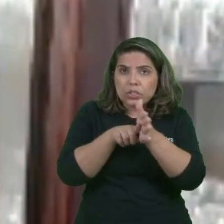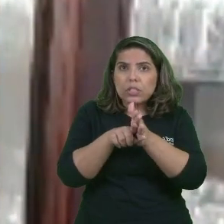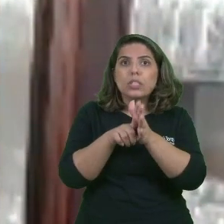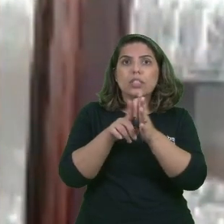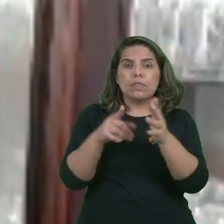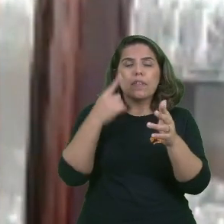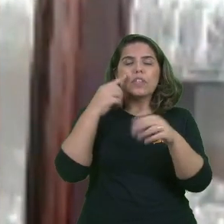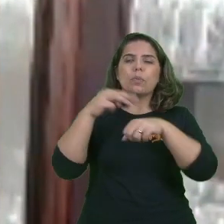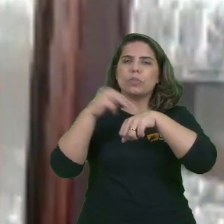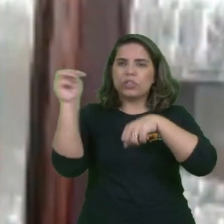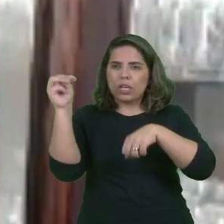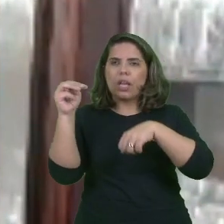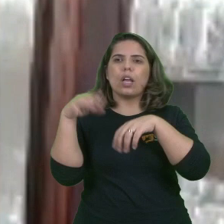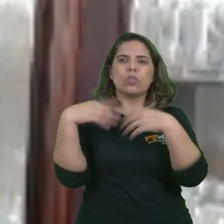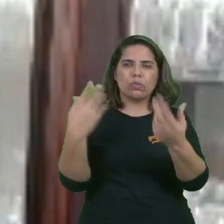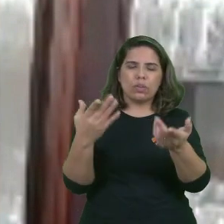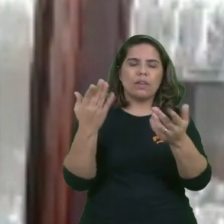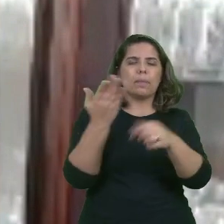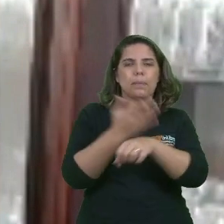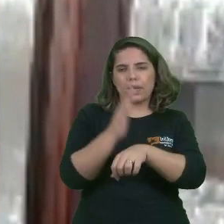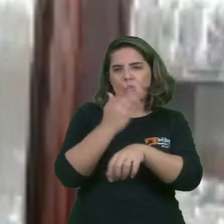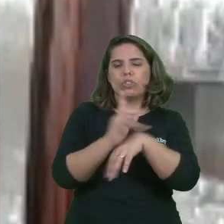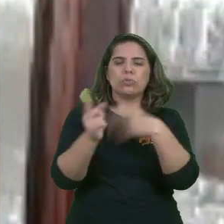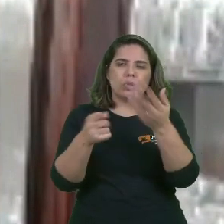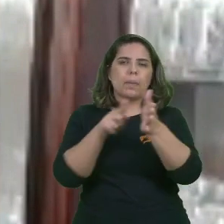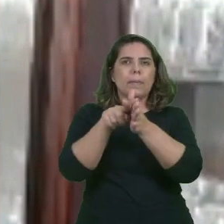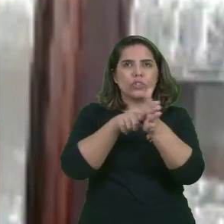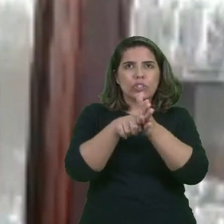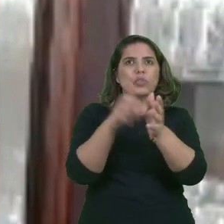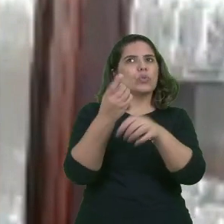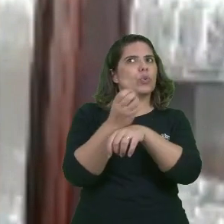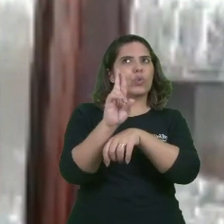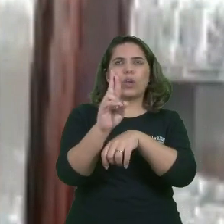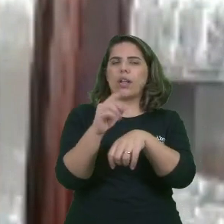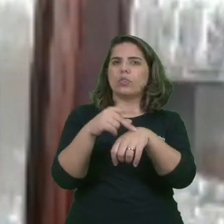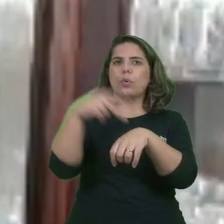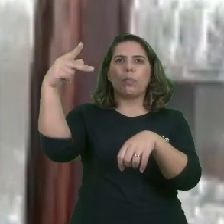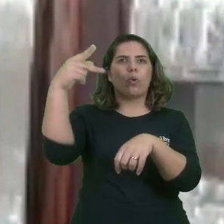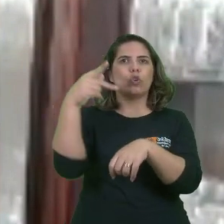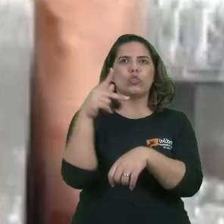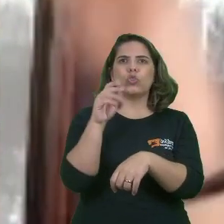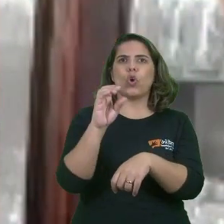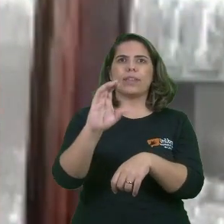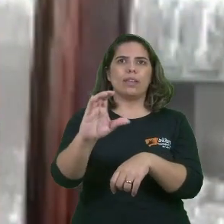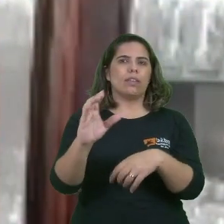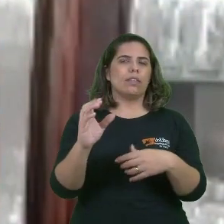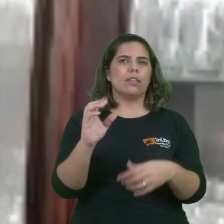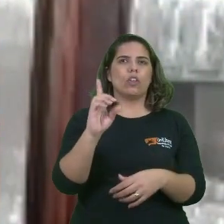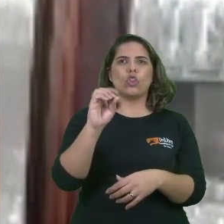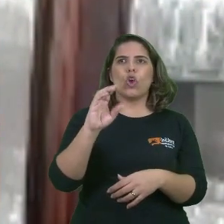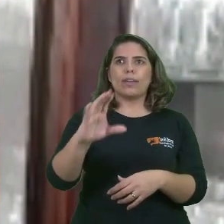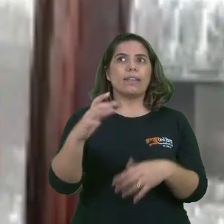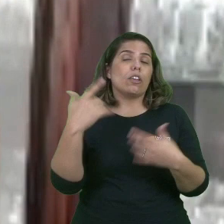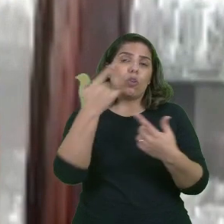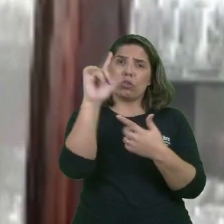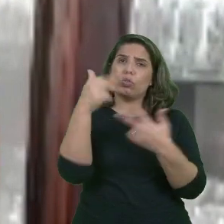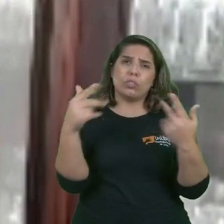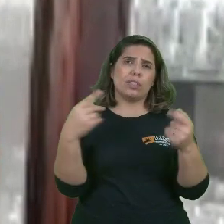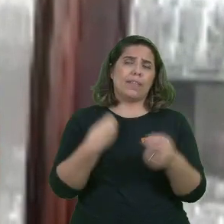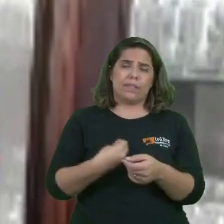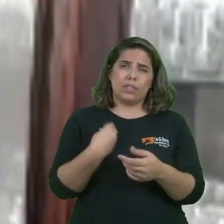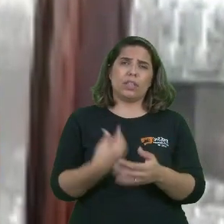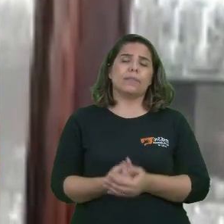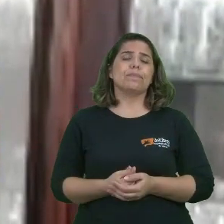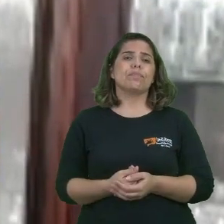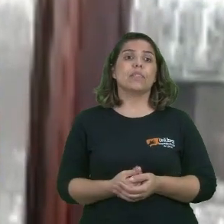redor são estando vai se desenvolver a partir existe o sol e outros pesquisa na vida a